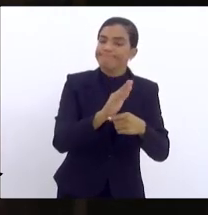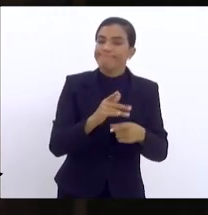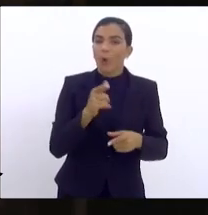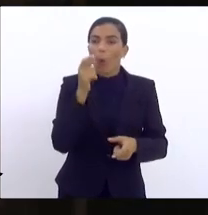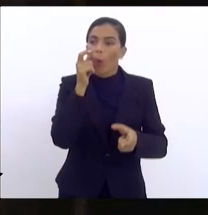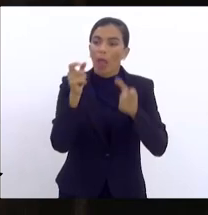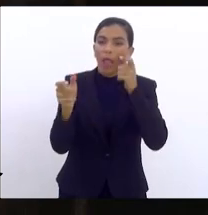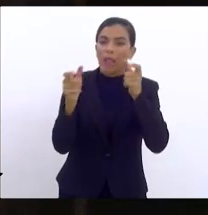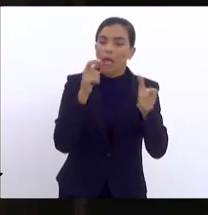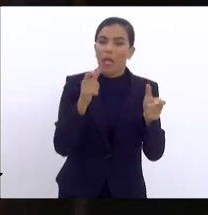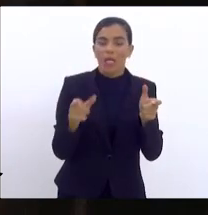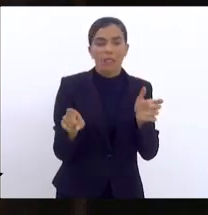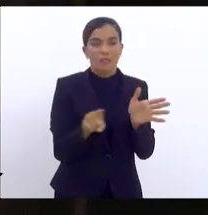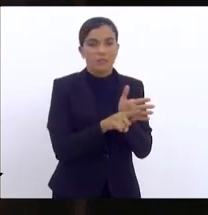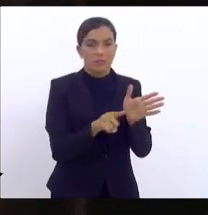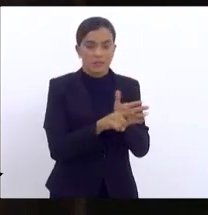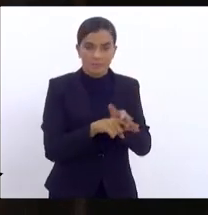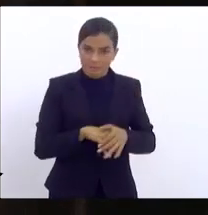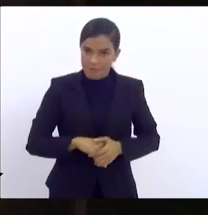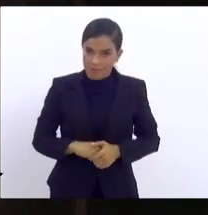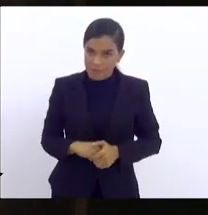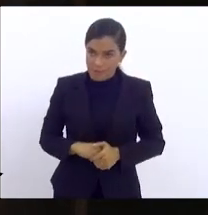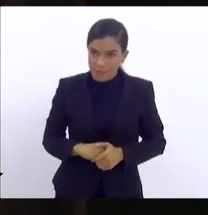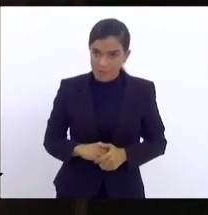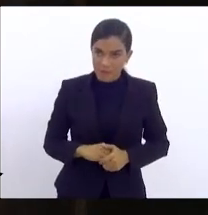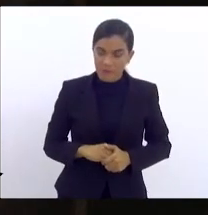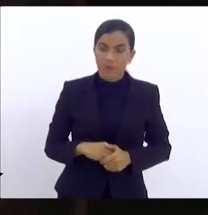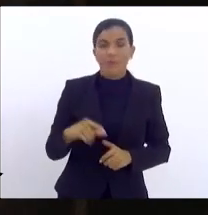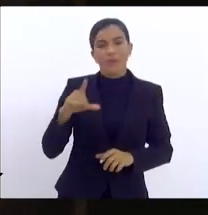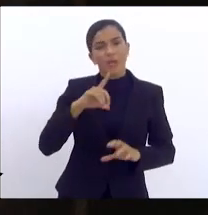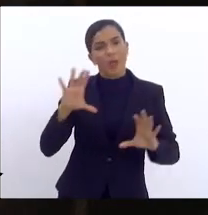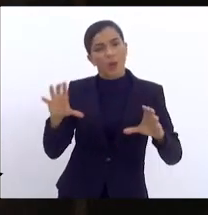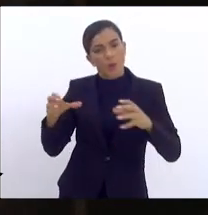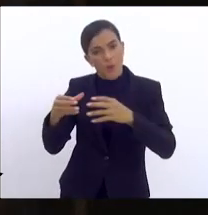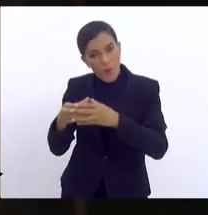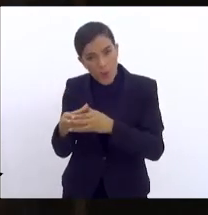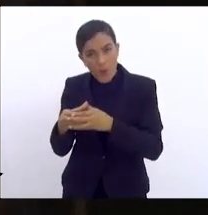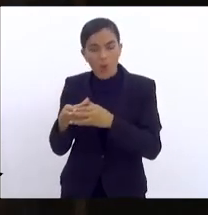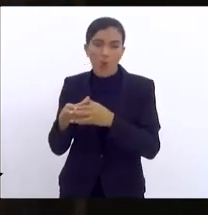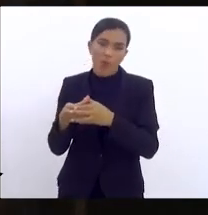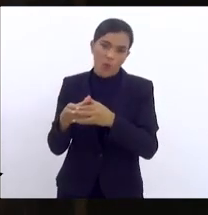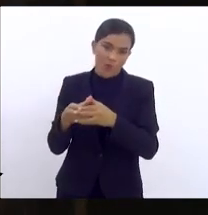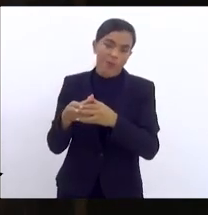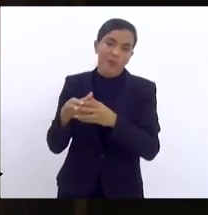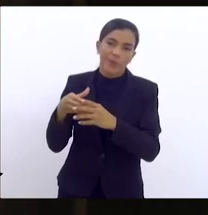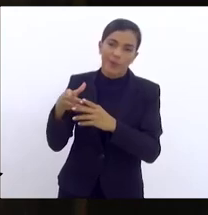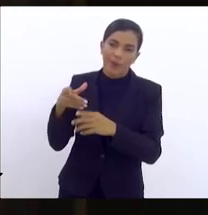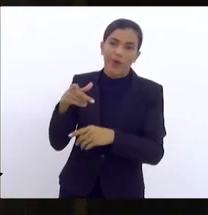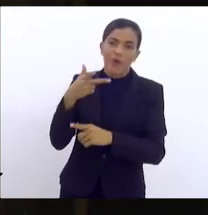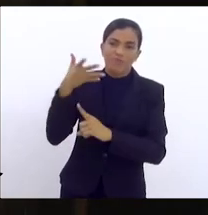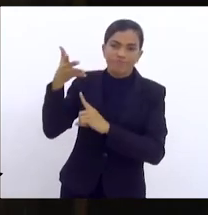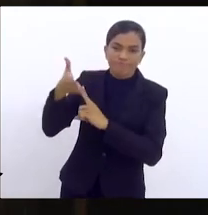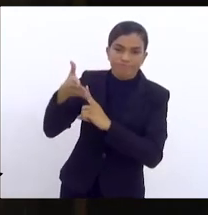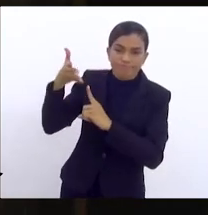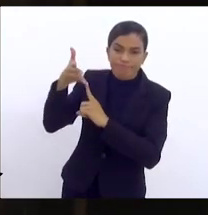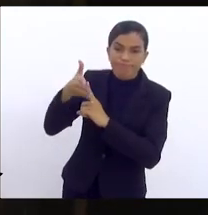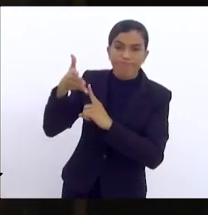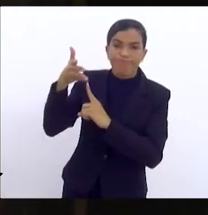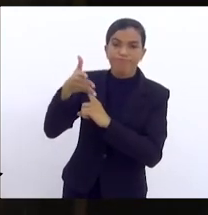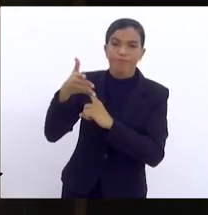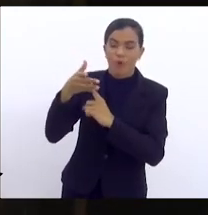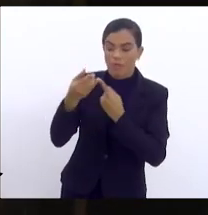interesses né é um grupo falando quando a gente atua contra o